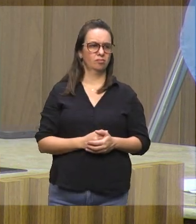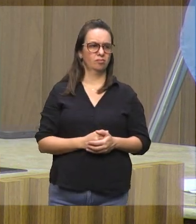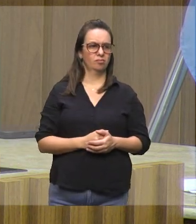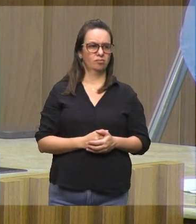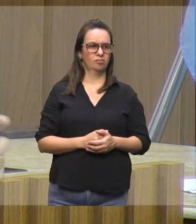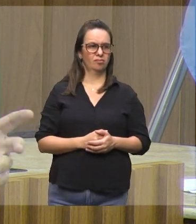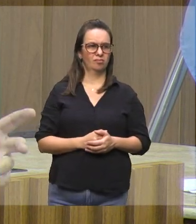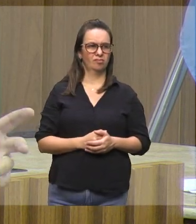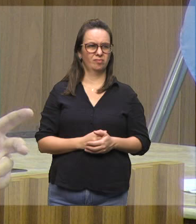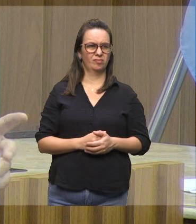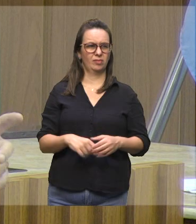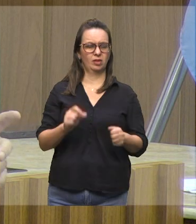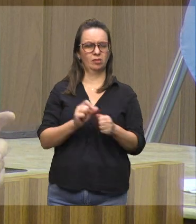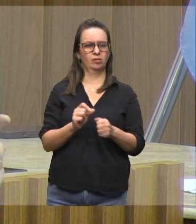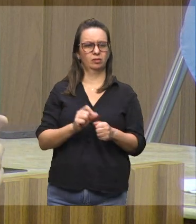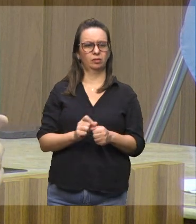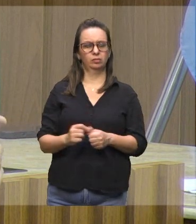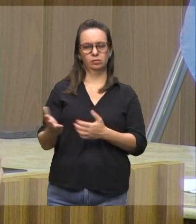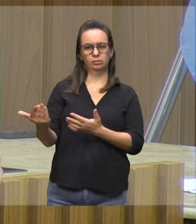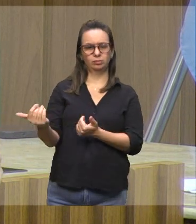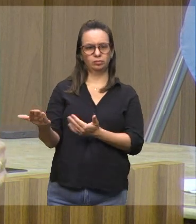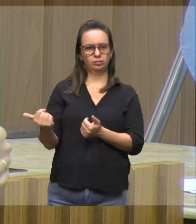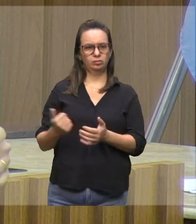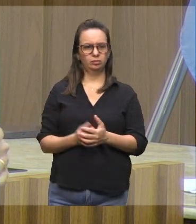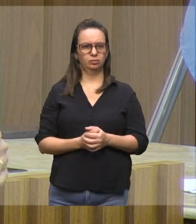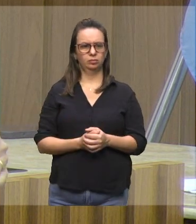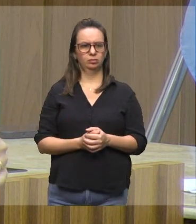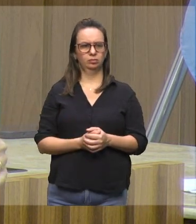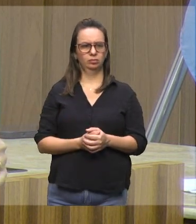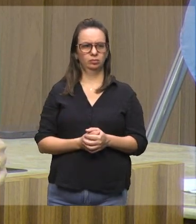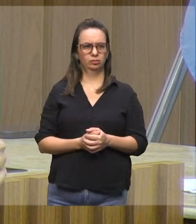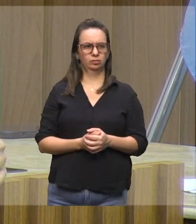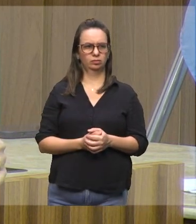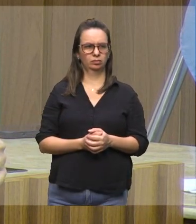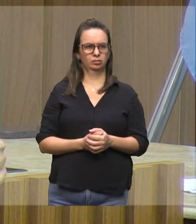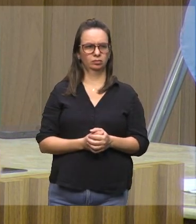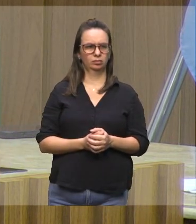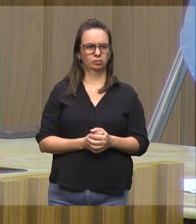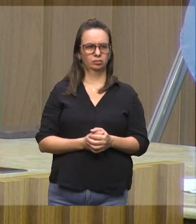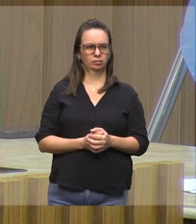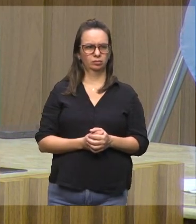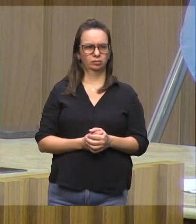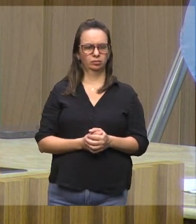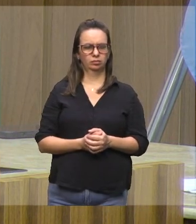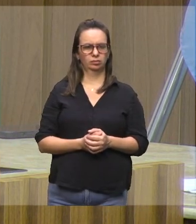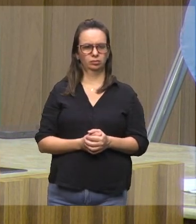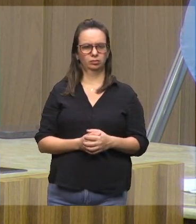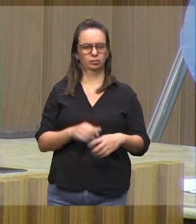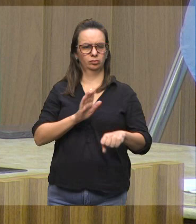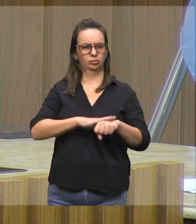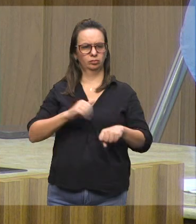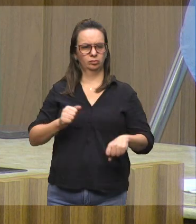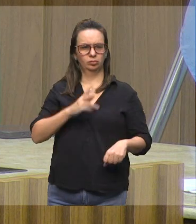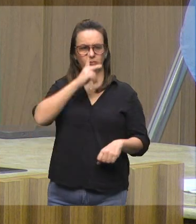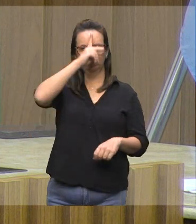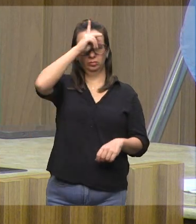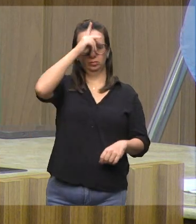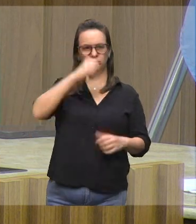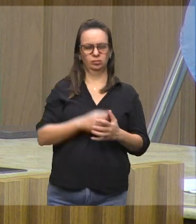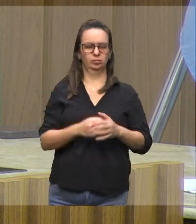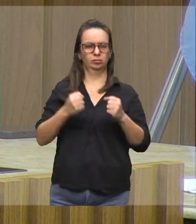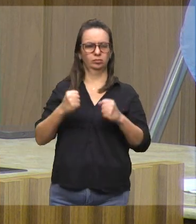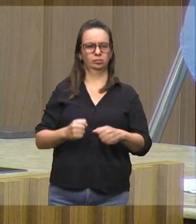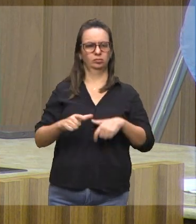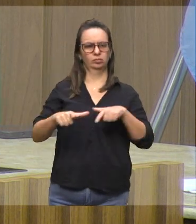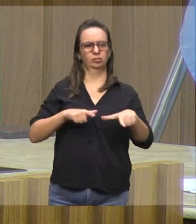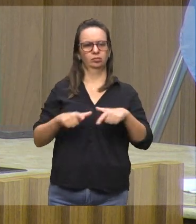objetiva? Fazer com que o aluno, né, de forma mais aguda, mais incisiva, possa trabalhar